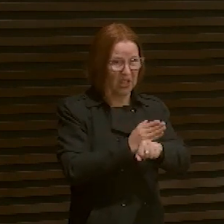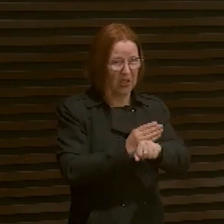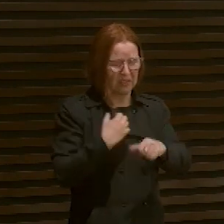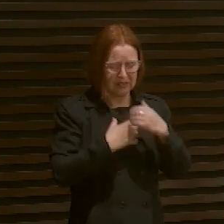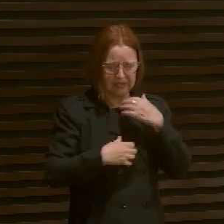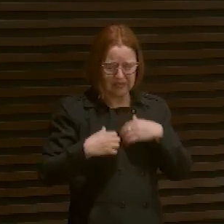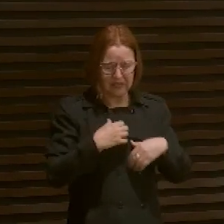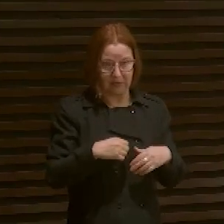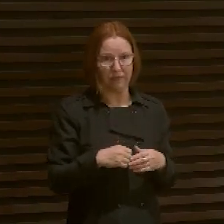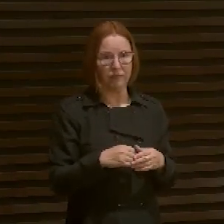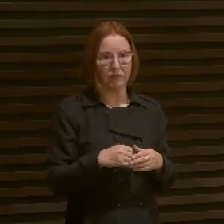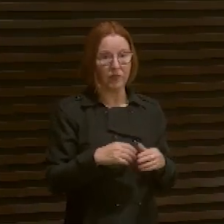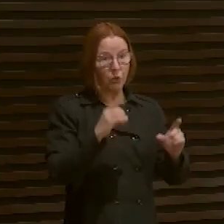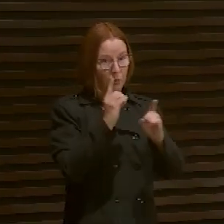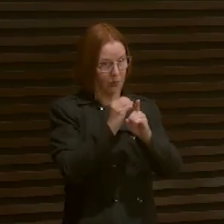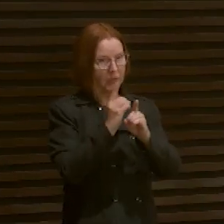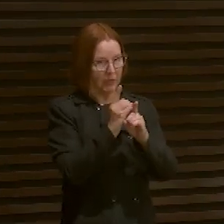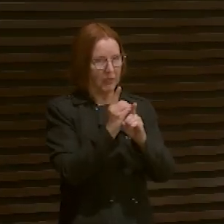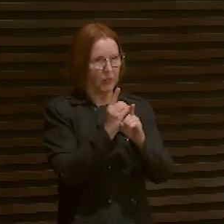Irmãos, aqueles homens eram pescadores,